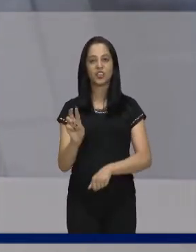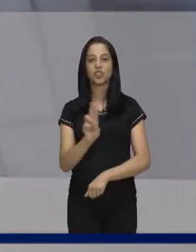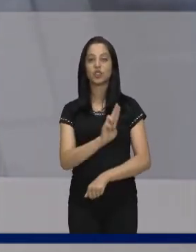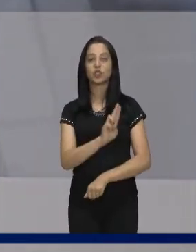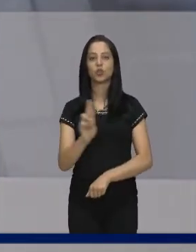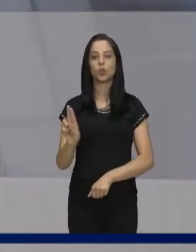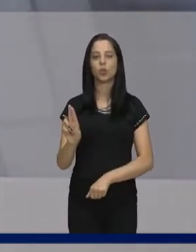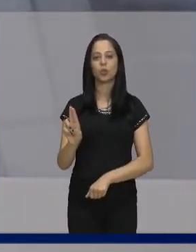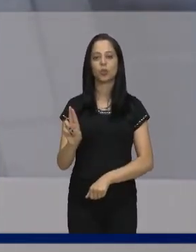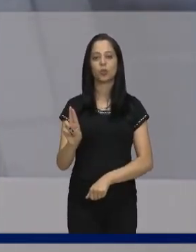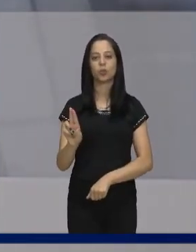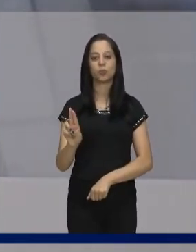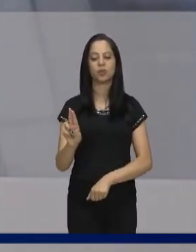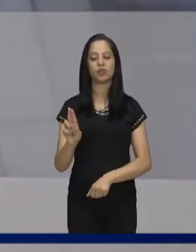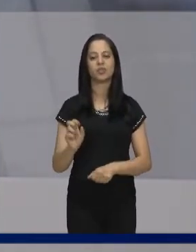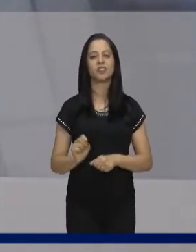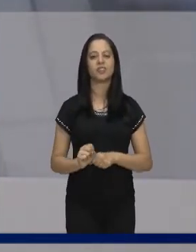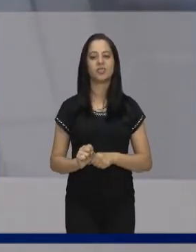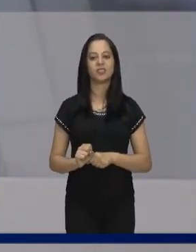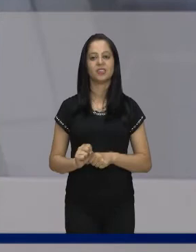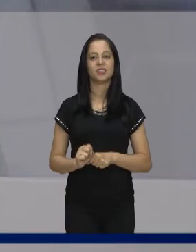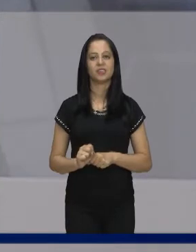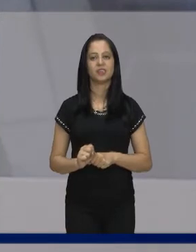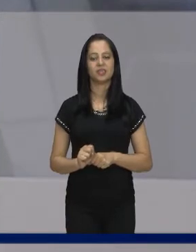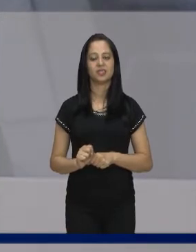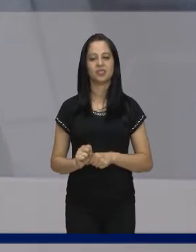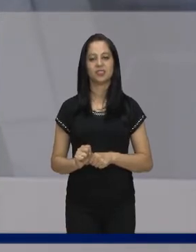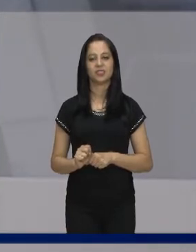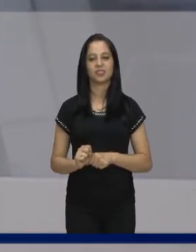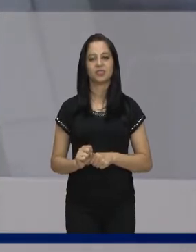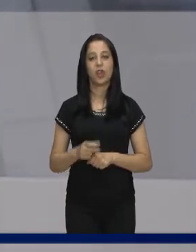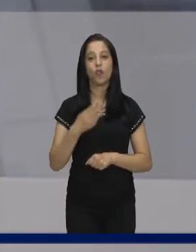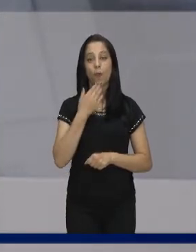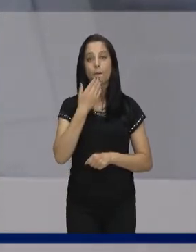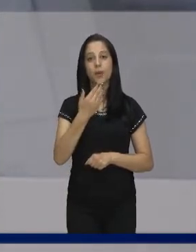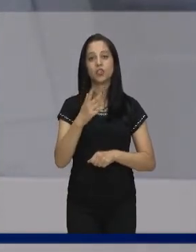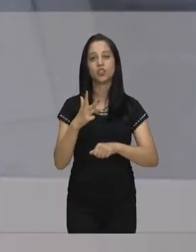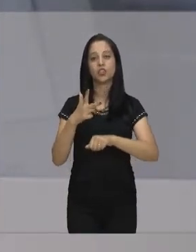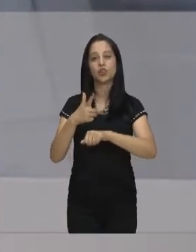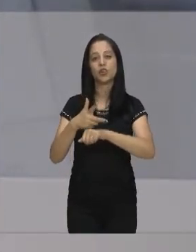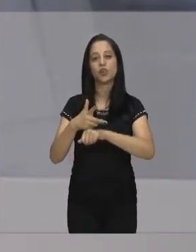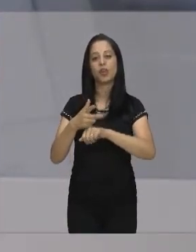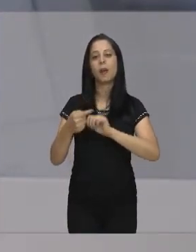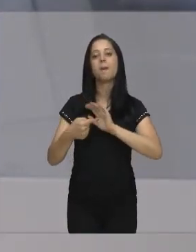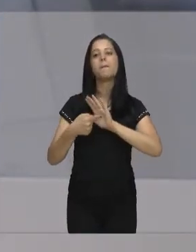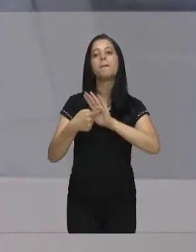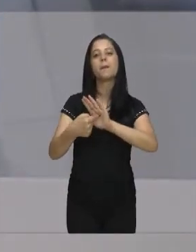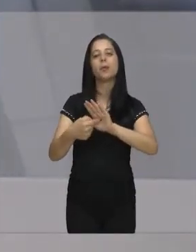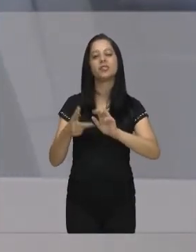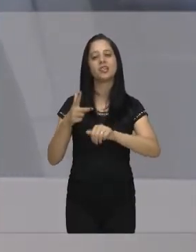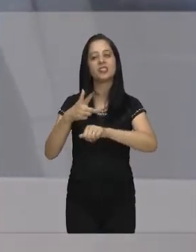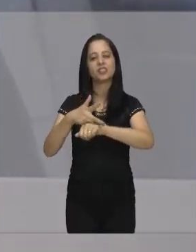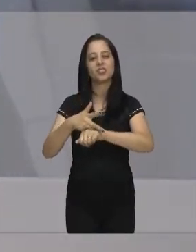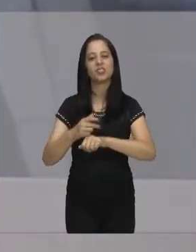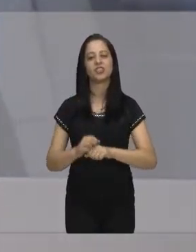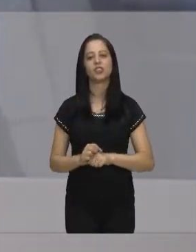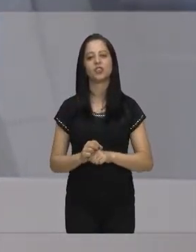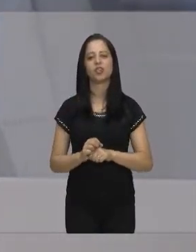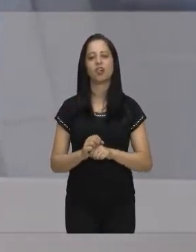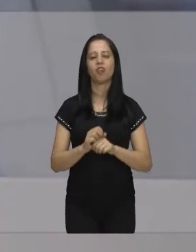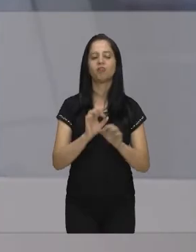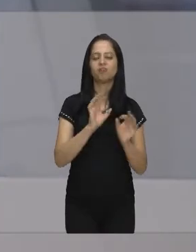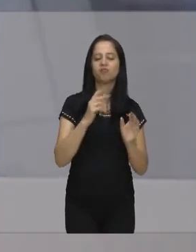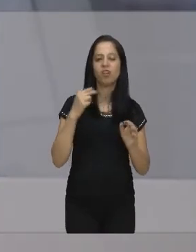essa homenagem, e vou pedir aqui para a nossa produção, né, passar um videozinho que conta um pouco